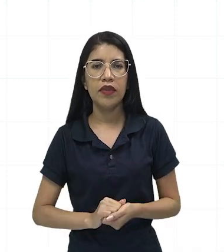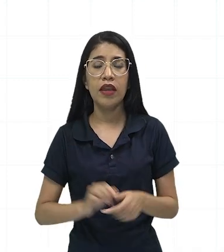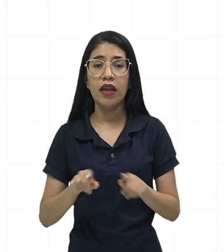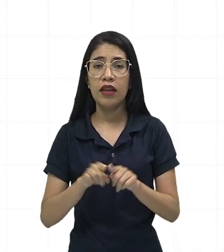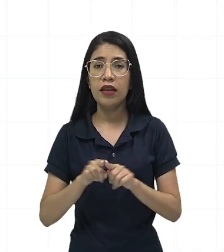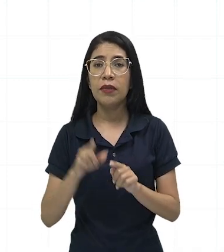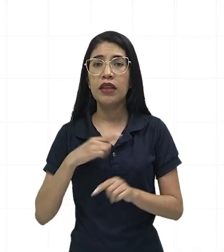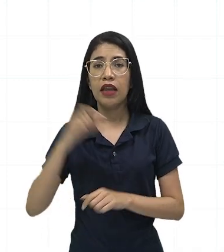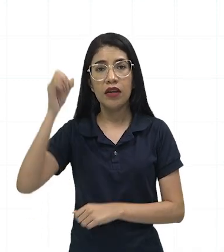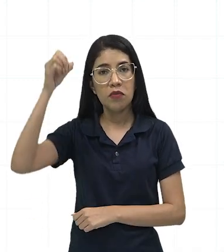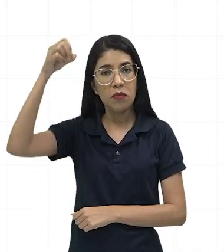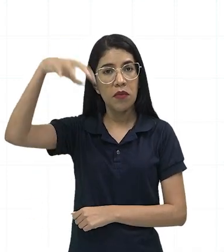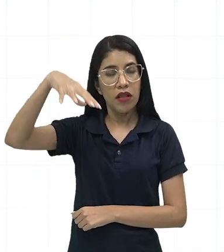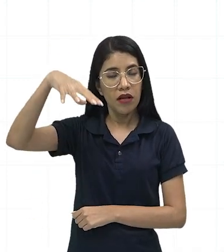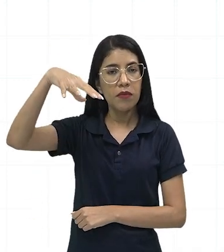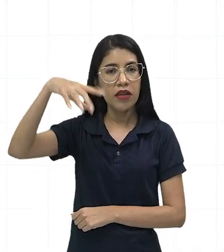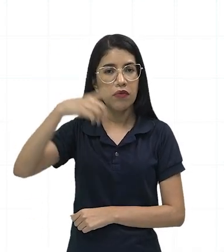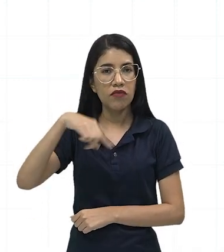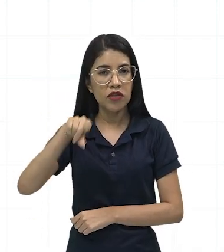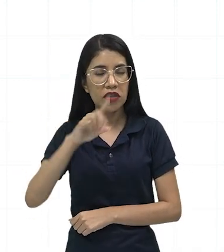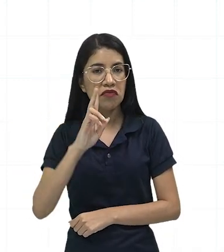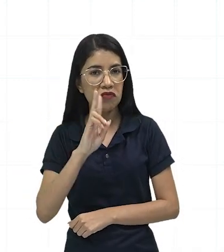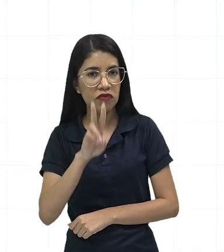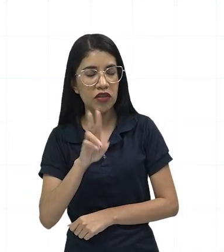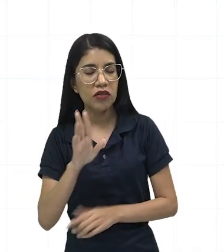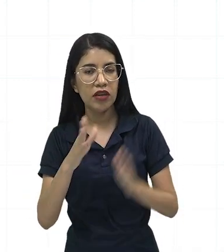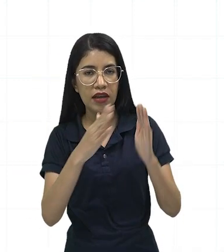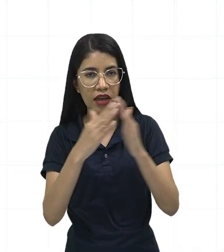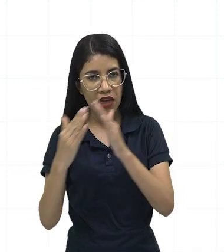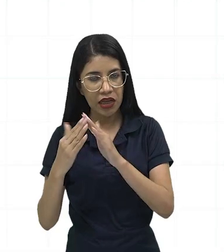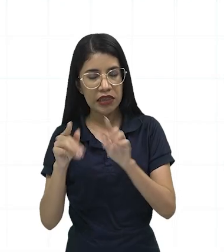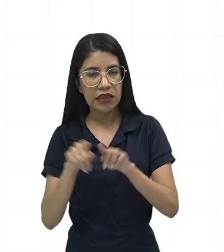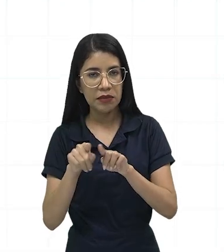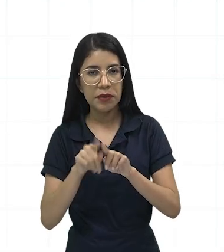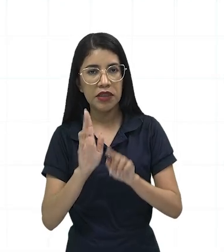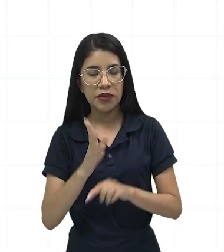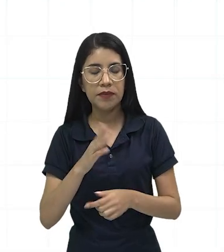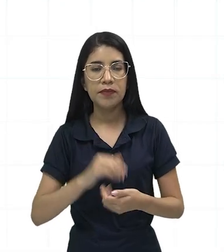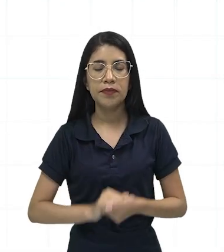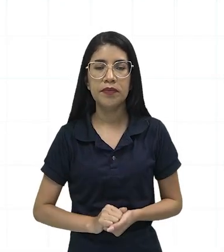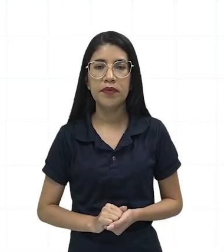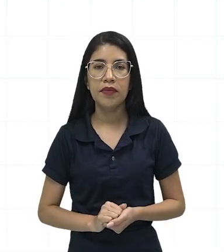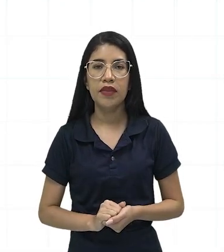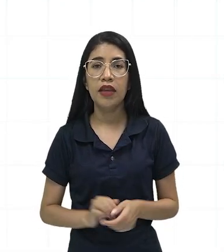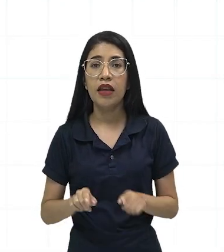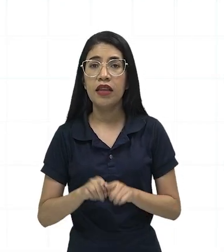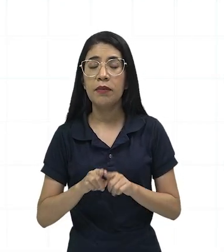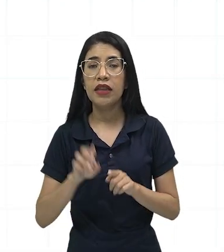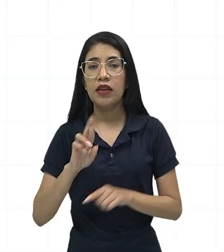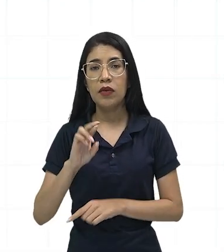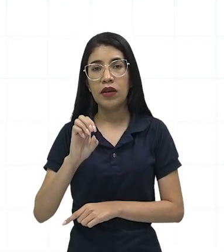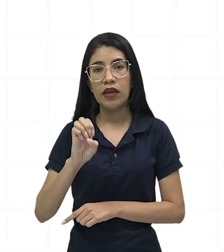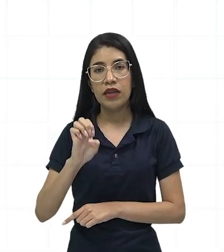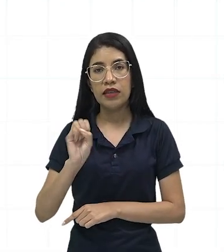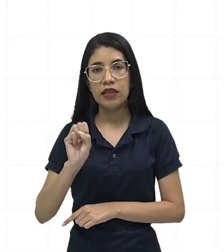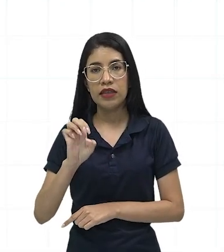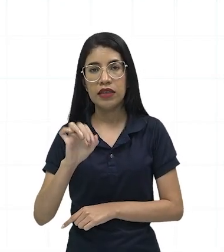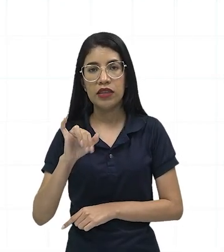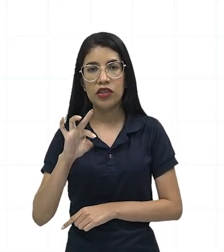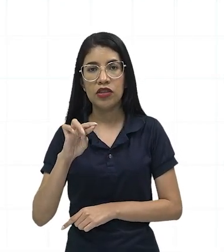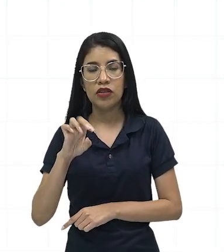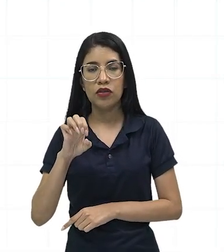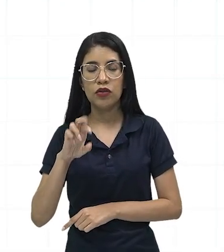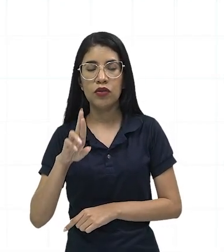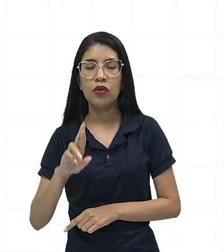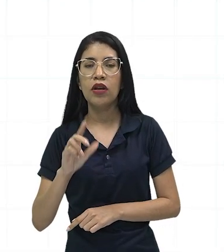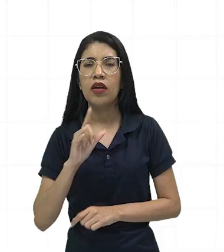uma lâmpada, você já deve ter visto uma lâmpada aí na sua casa. Nós também temos um resistor, tá? O resistor é um elemento